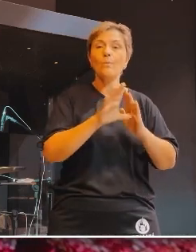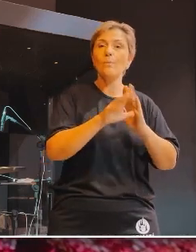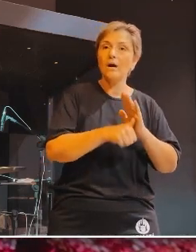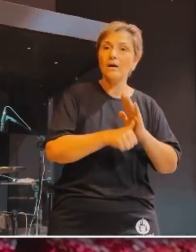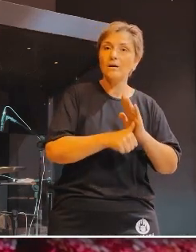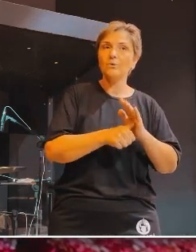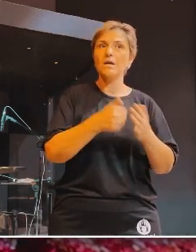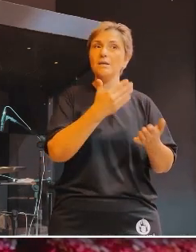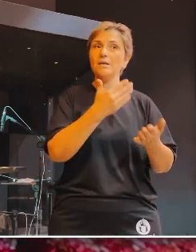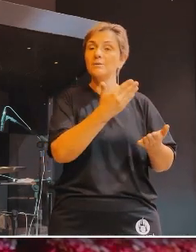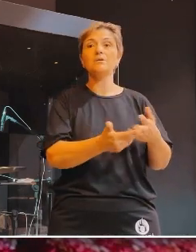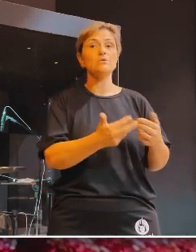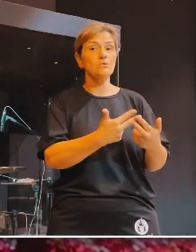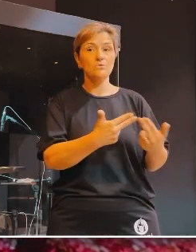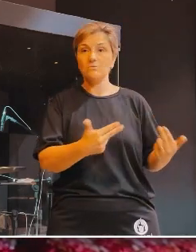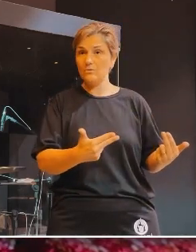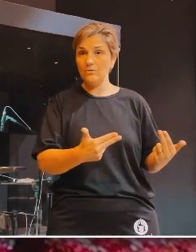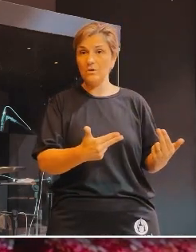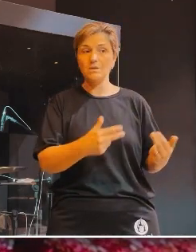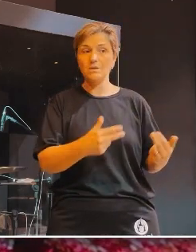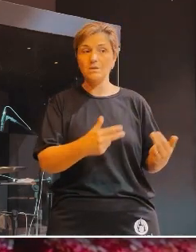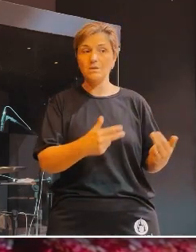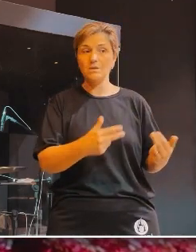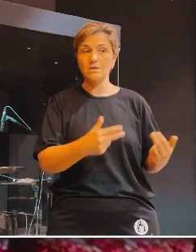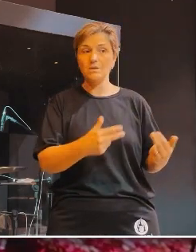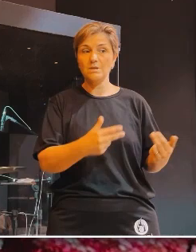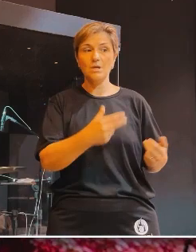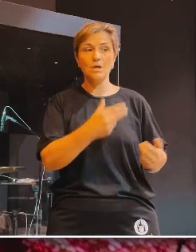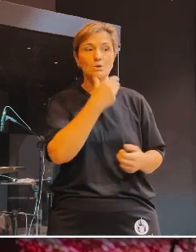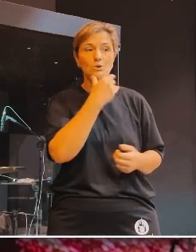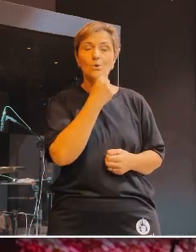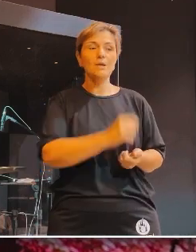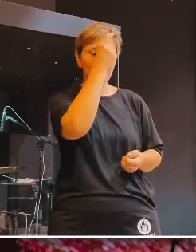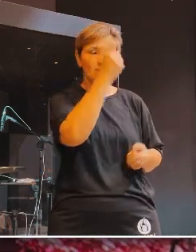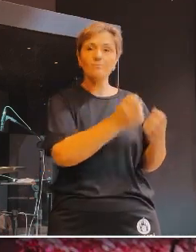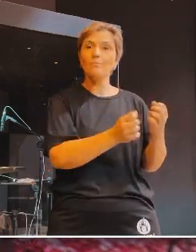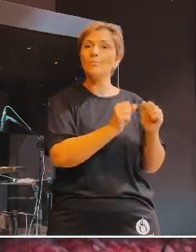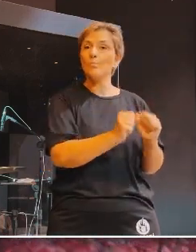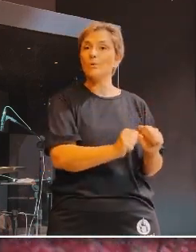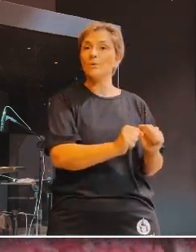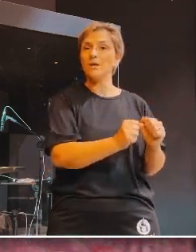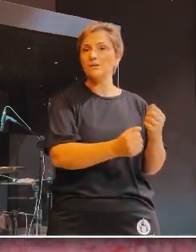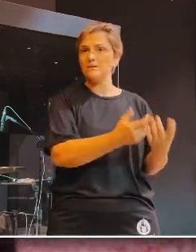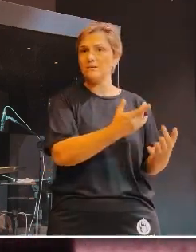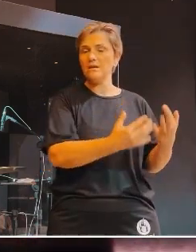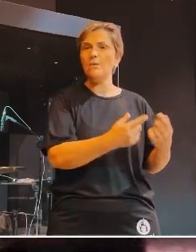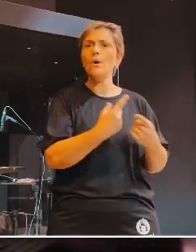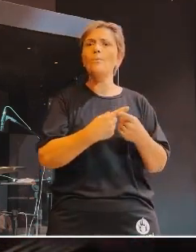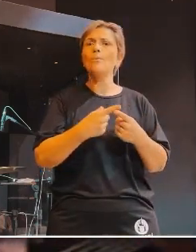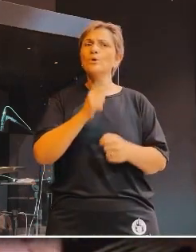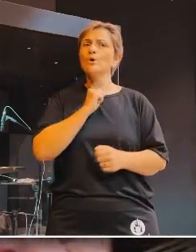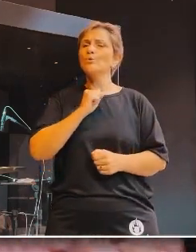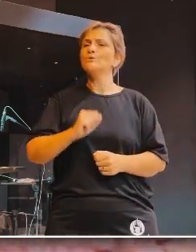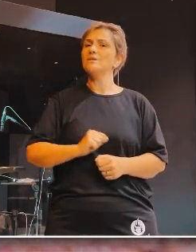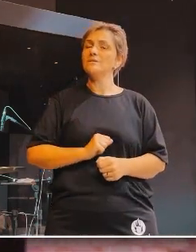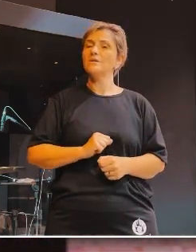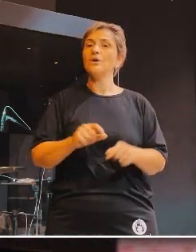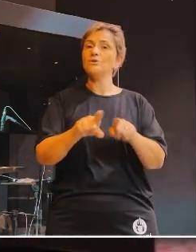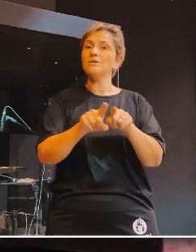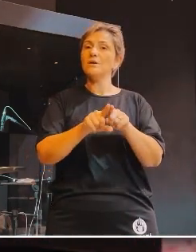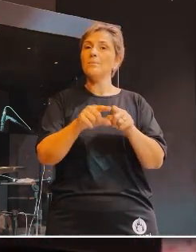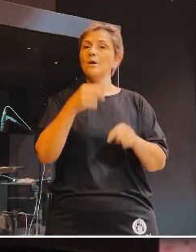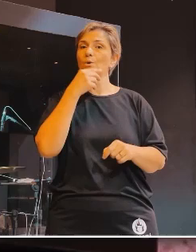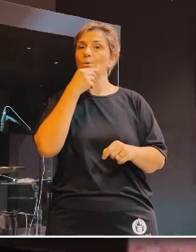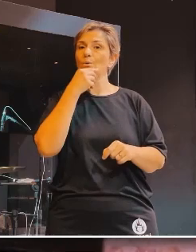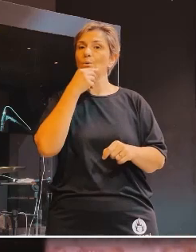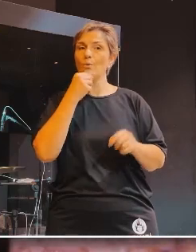perdas. Esse homem estava sobre o poder das trevas. Por que o sacerdote e o levita